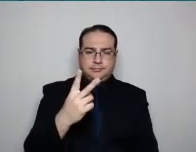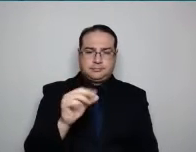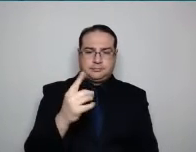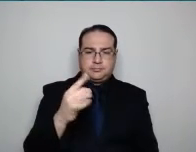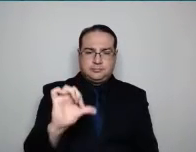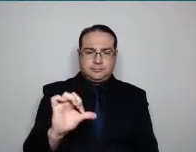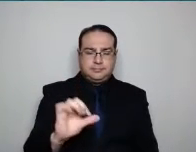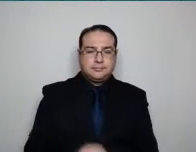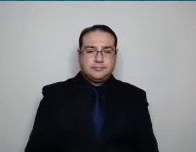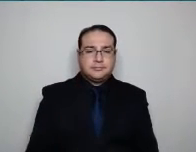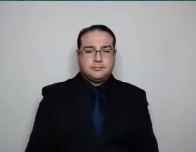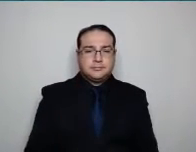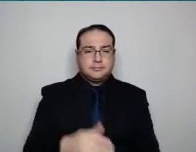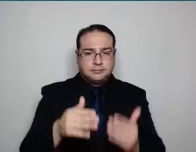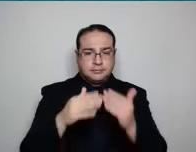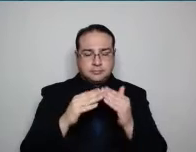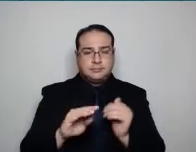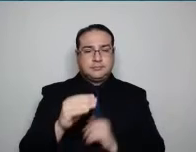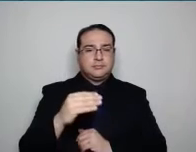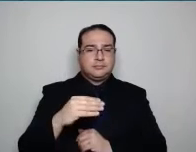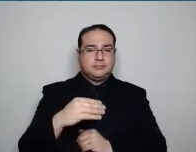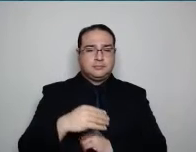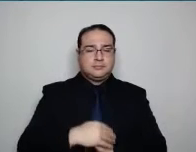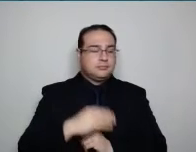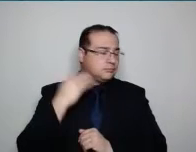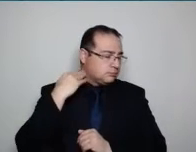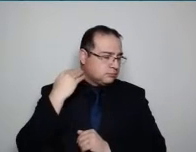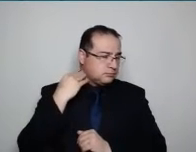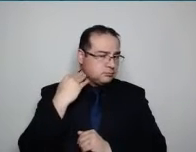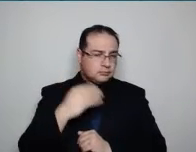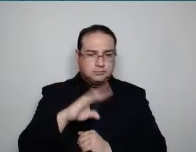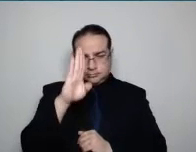consta como... Senhor presidente, o relator pediu para...